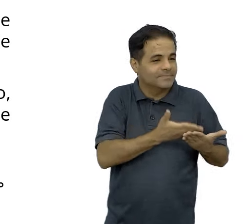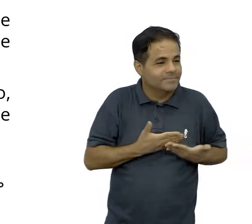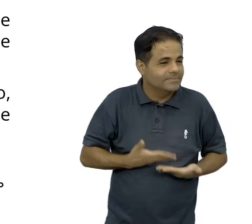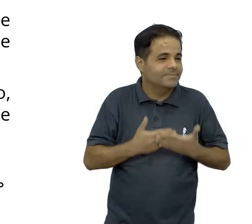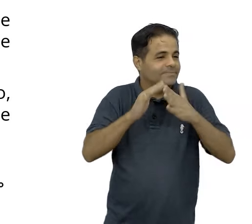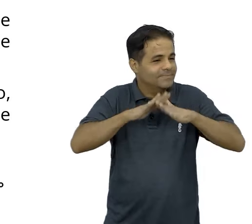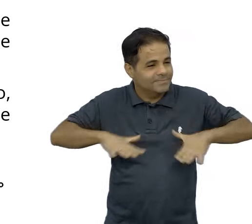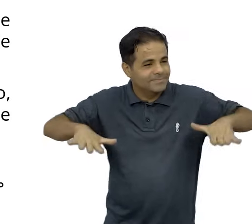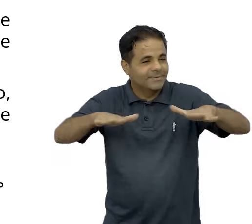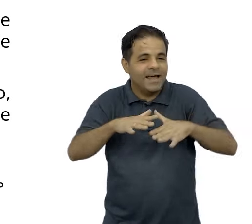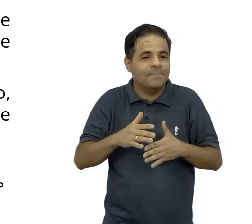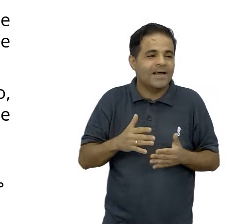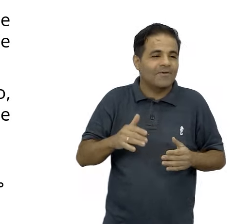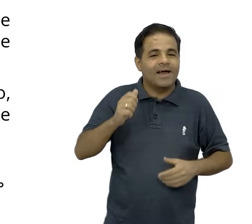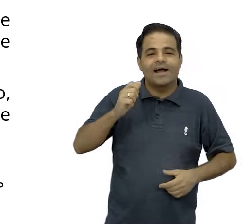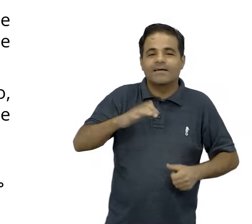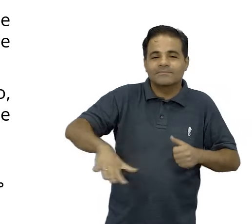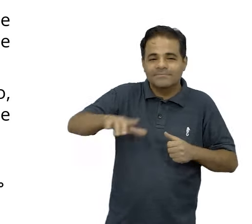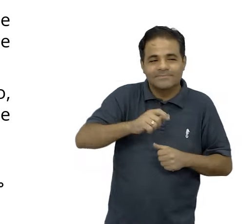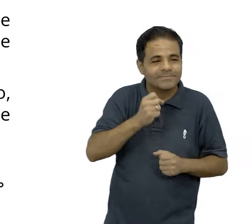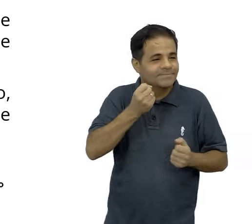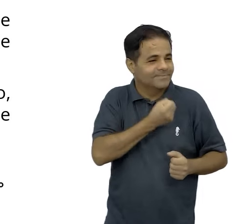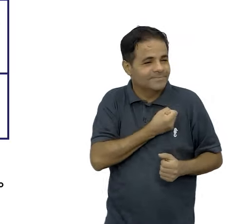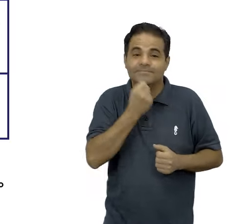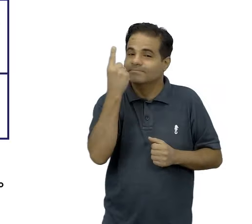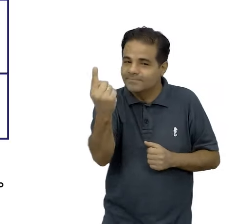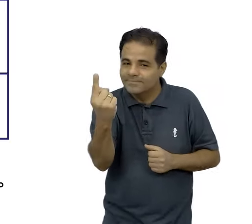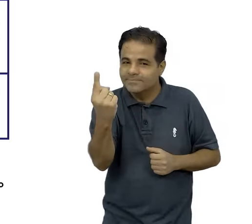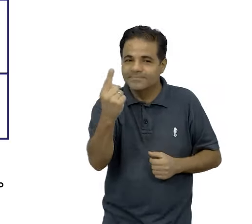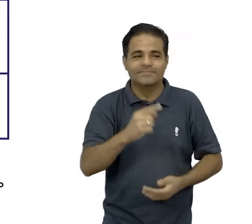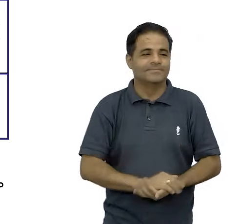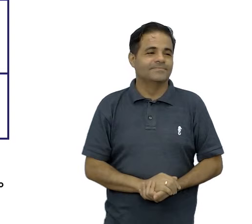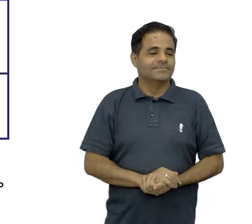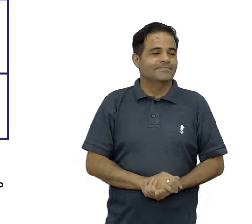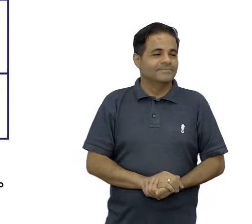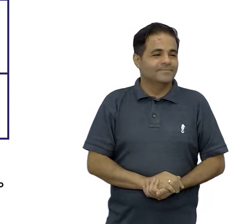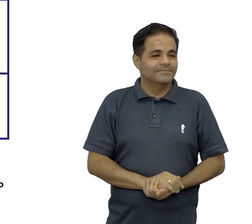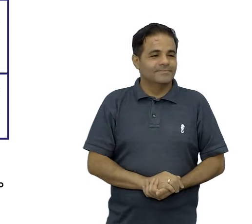da sequência didática 1, certo?